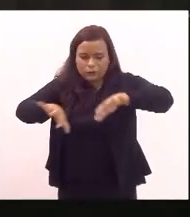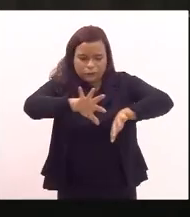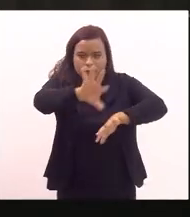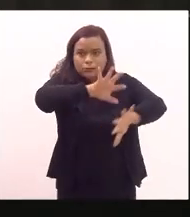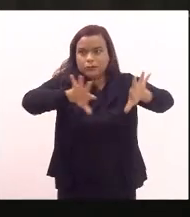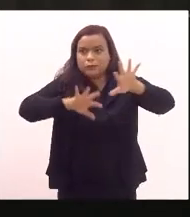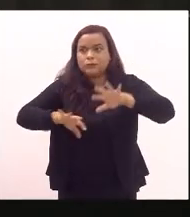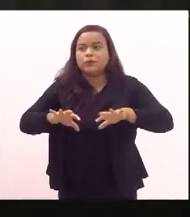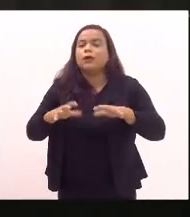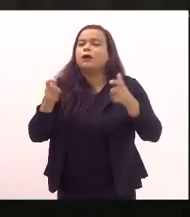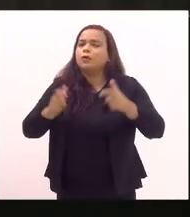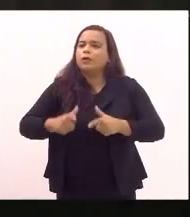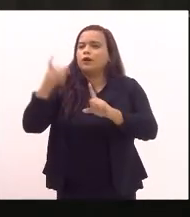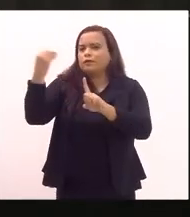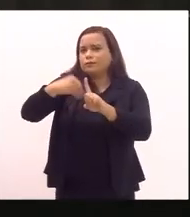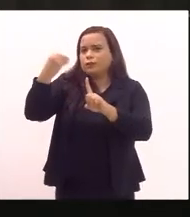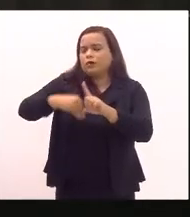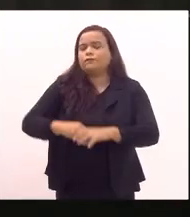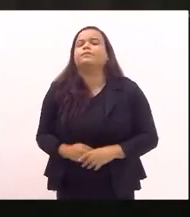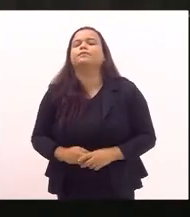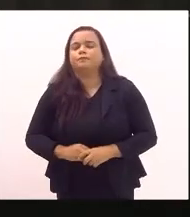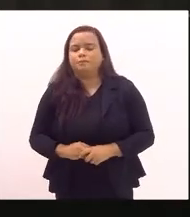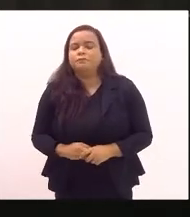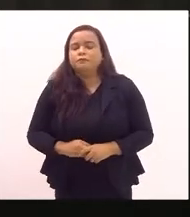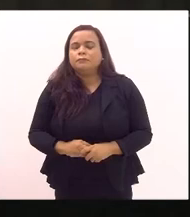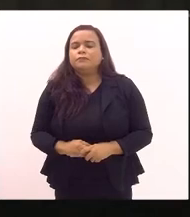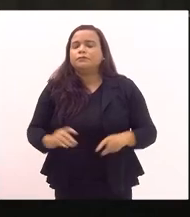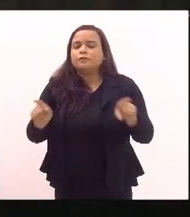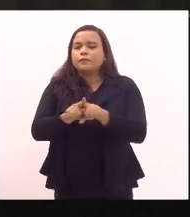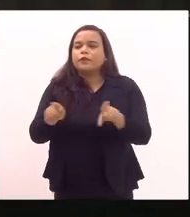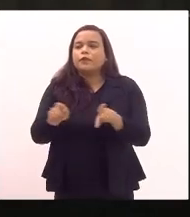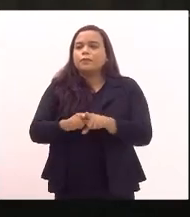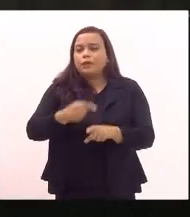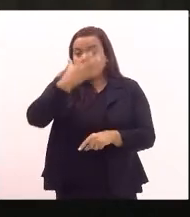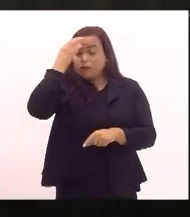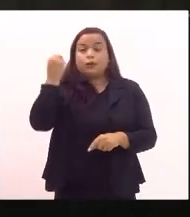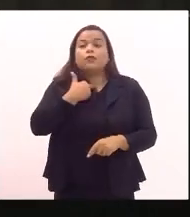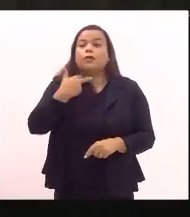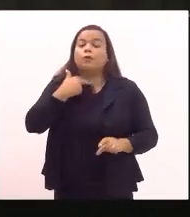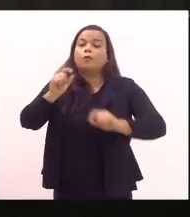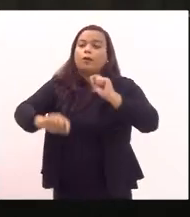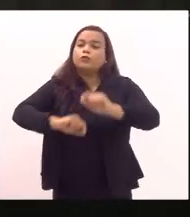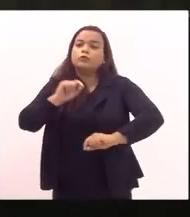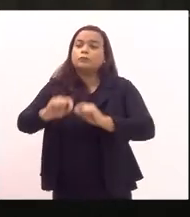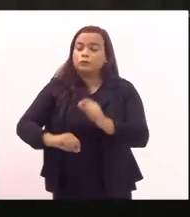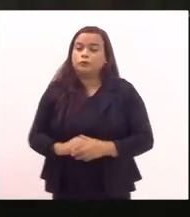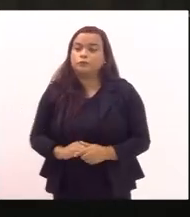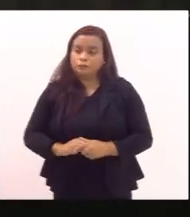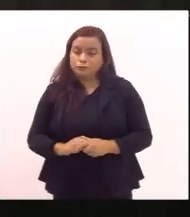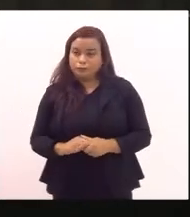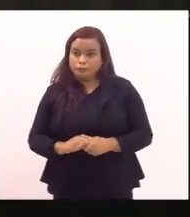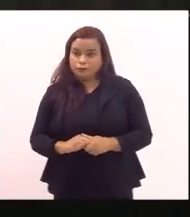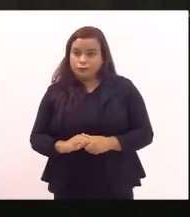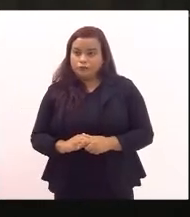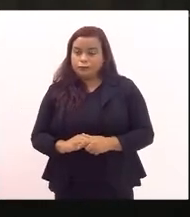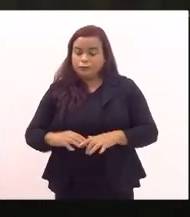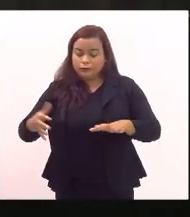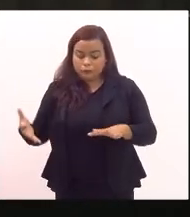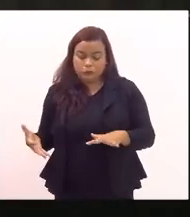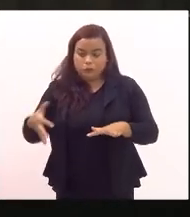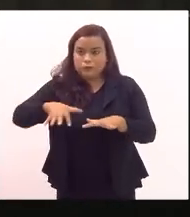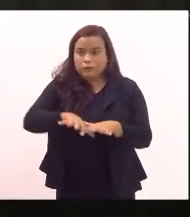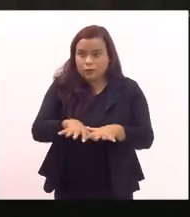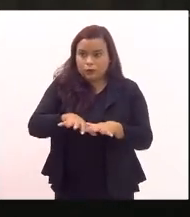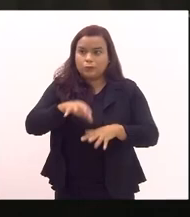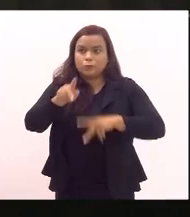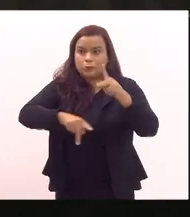extremamente vulnerabilizados a gente também não pode deixar de falar que é toda a inclusão